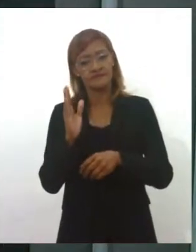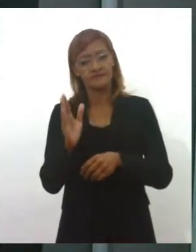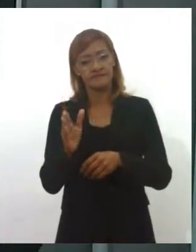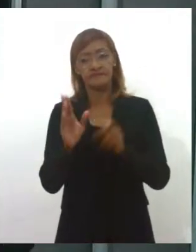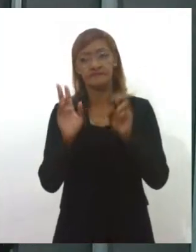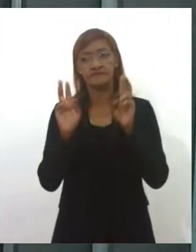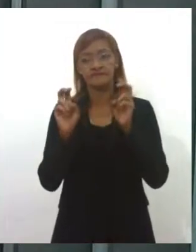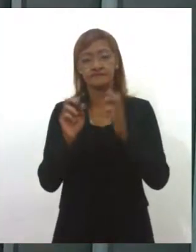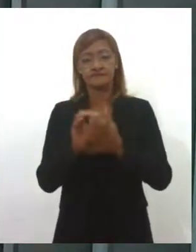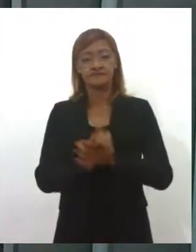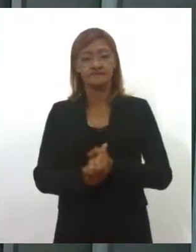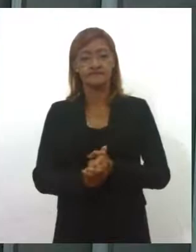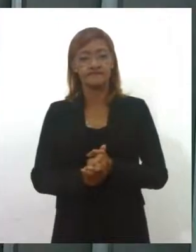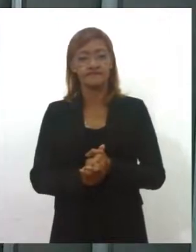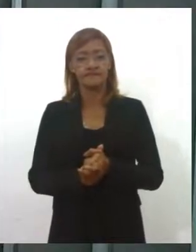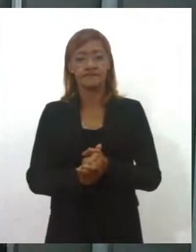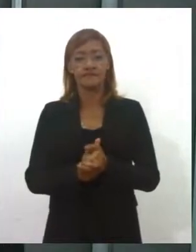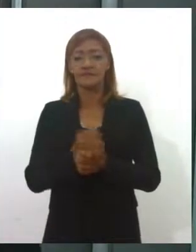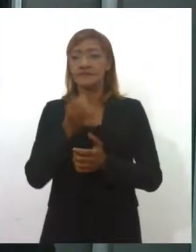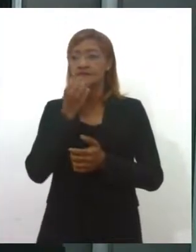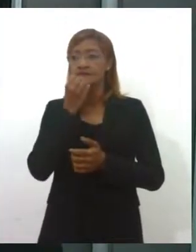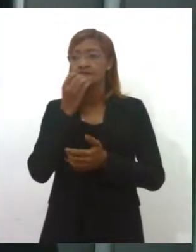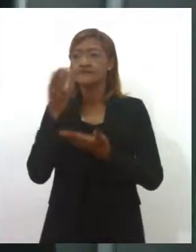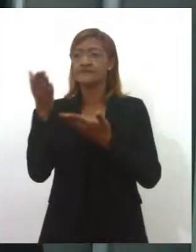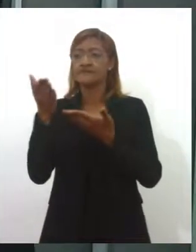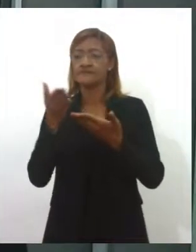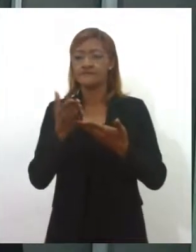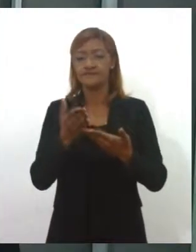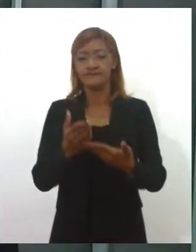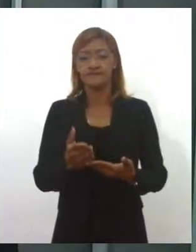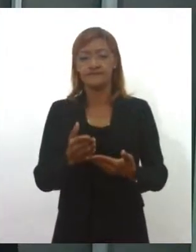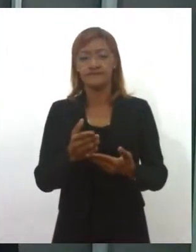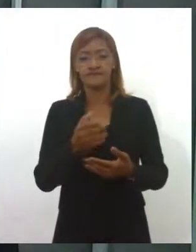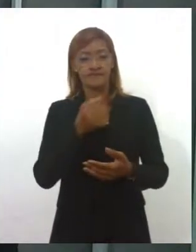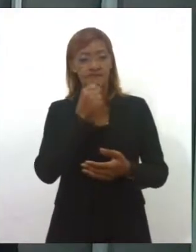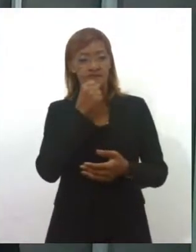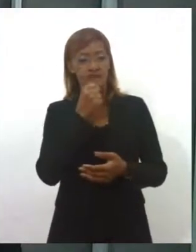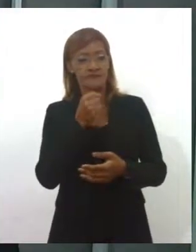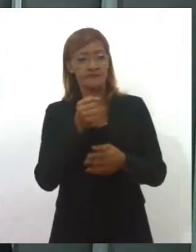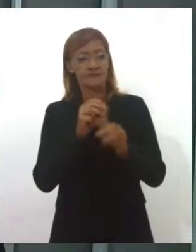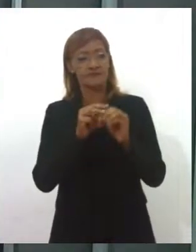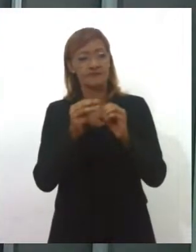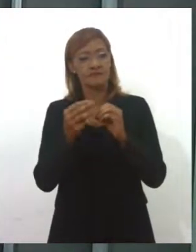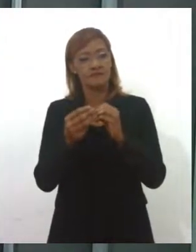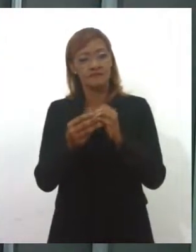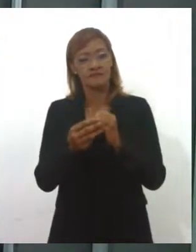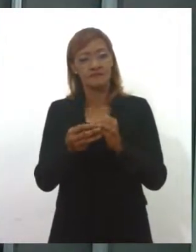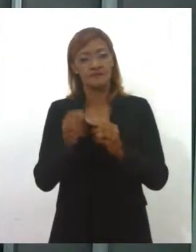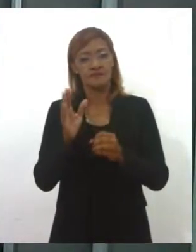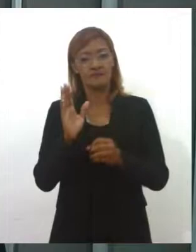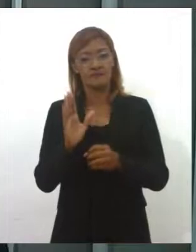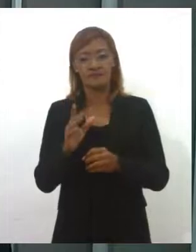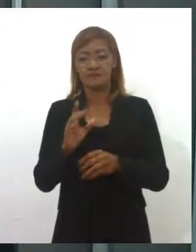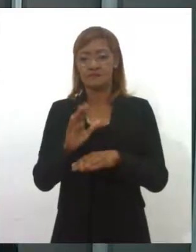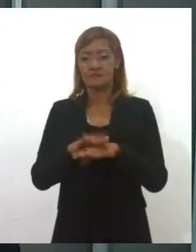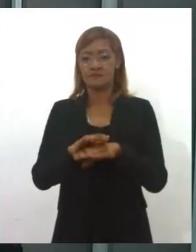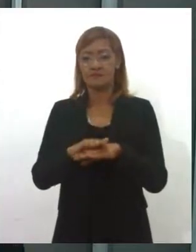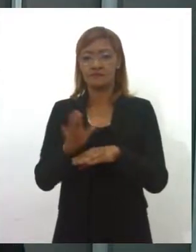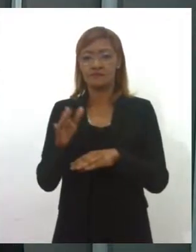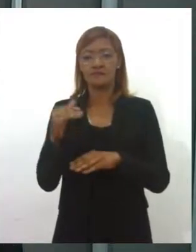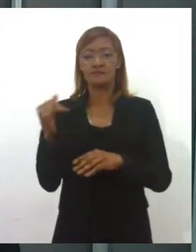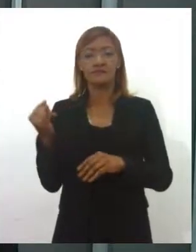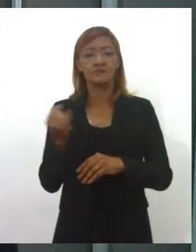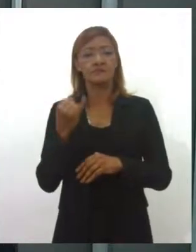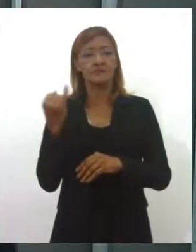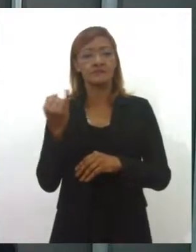sobre o tema deve tá da Maísa seja muito bem-vinda ao jornal da lese um texto né de sua autoria extremamente